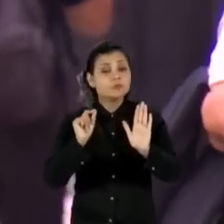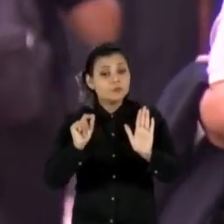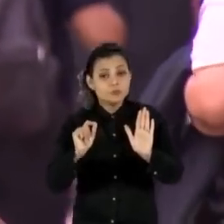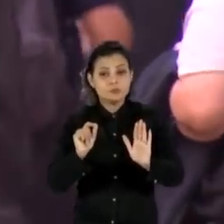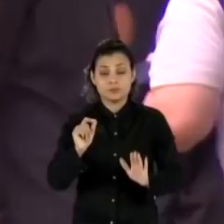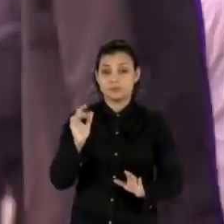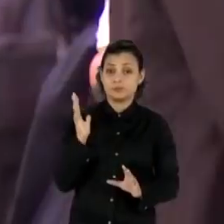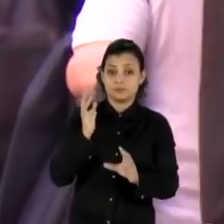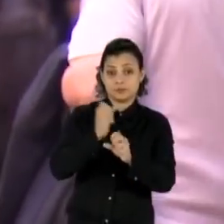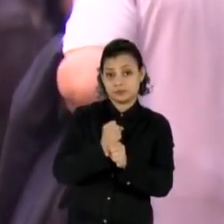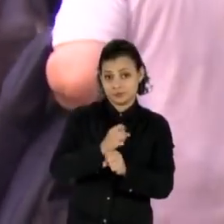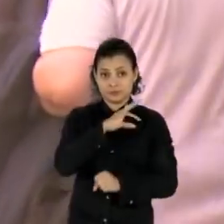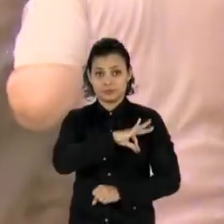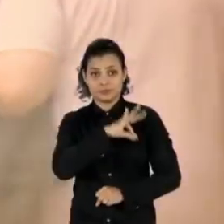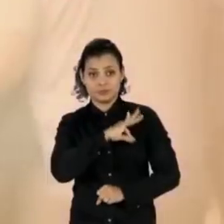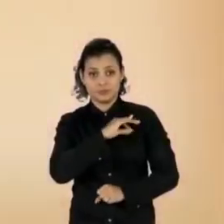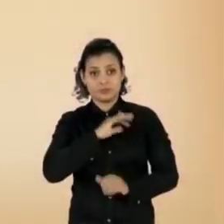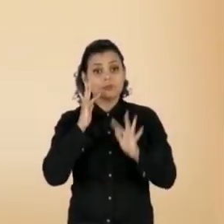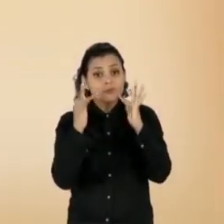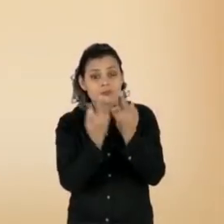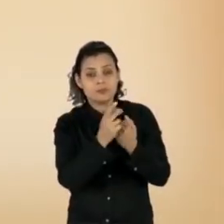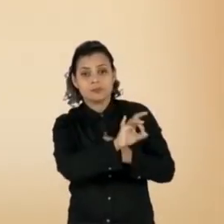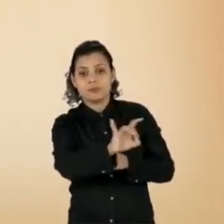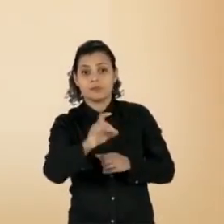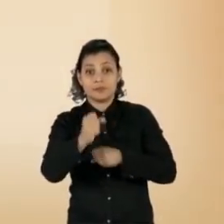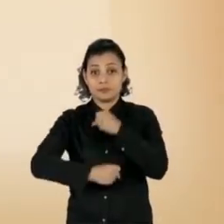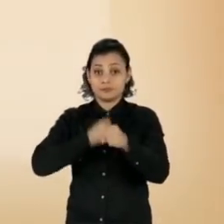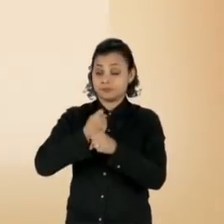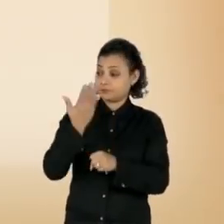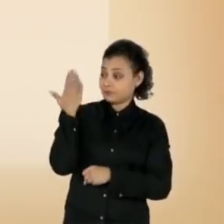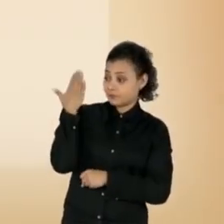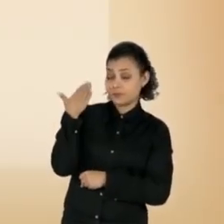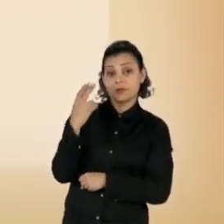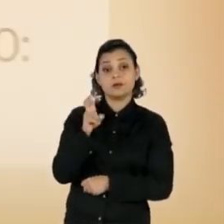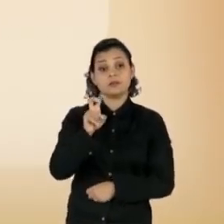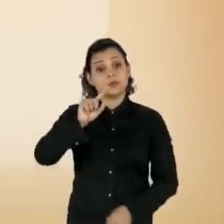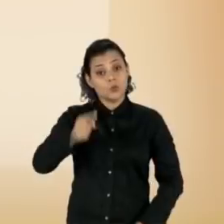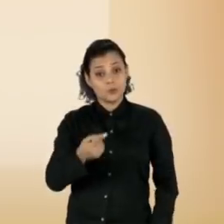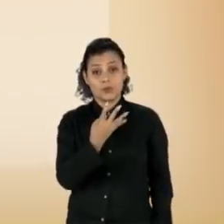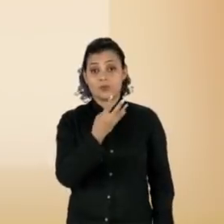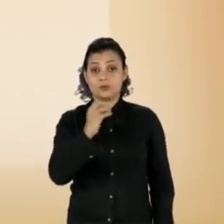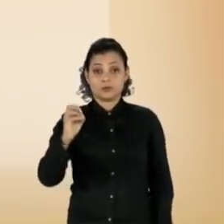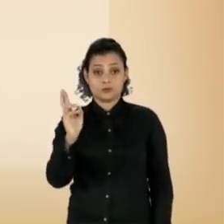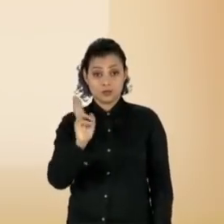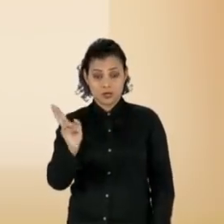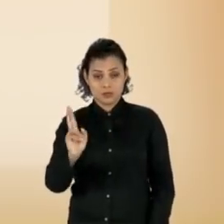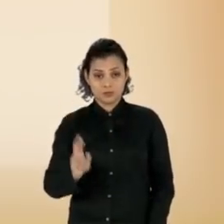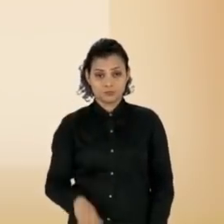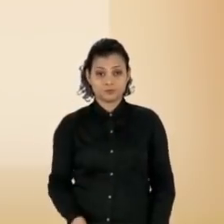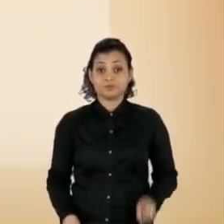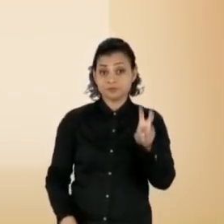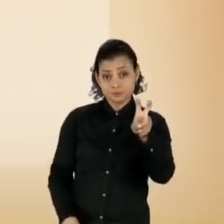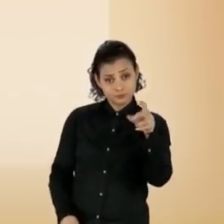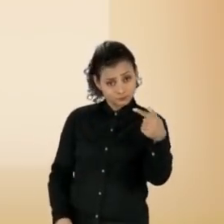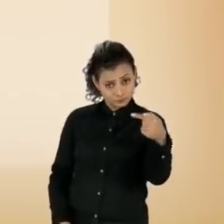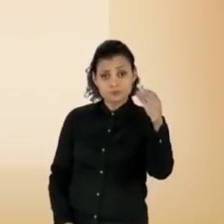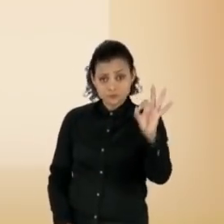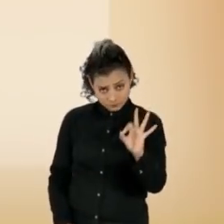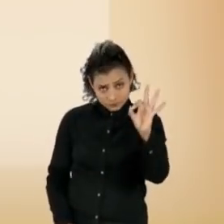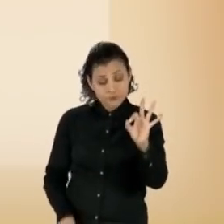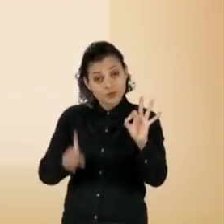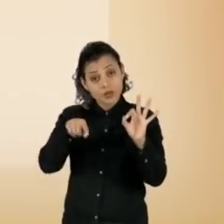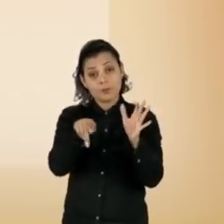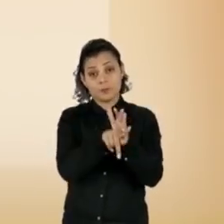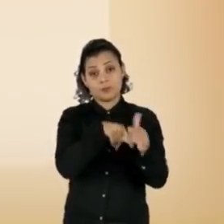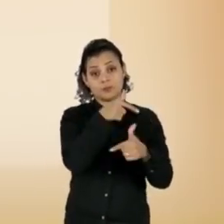que o valor médio mensal recebido pelas famílias no passado foi de cinco mil e quatrocentos reais mais da metade deste valor